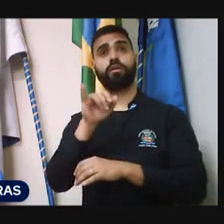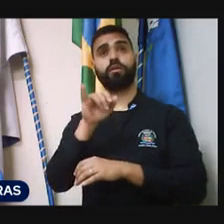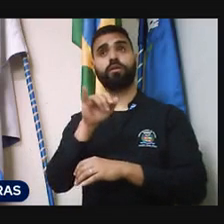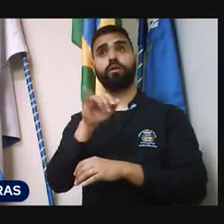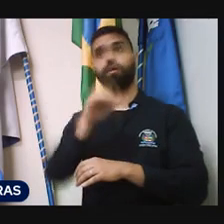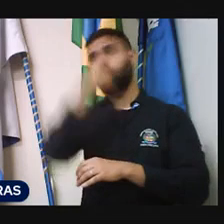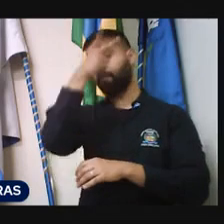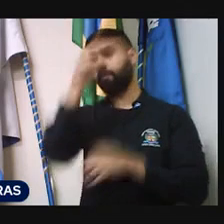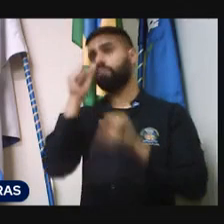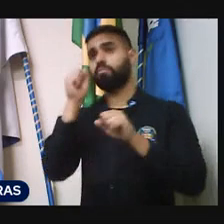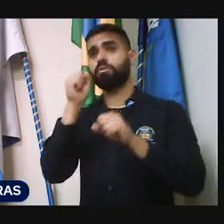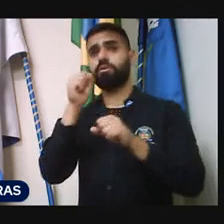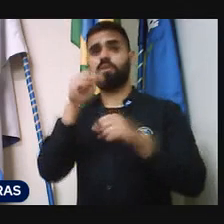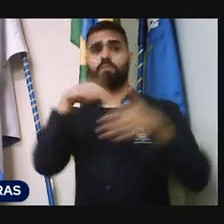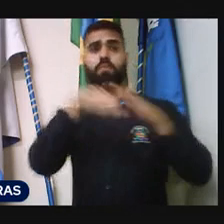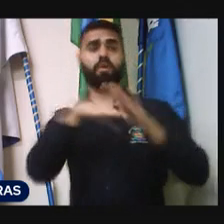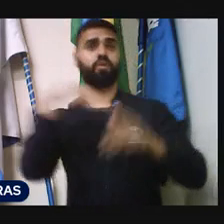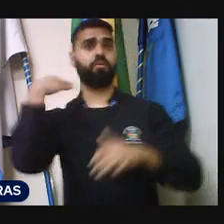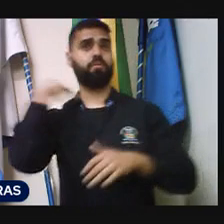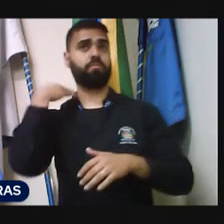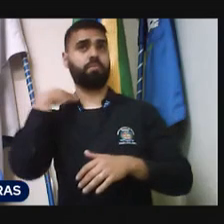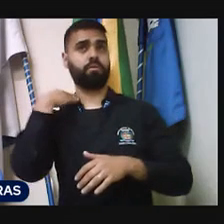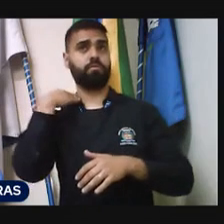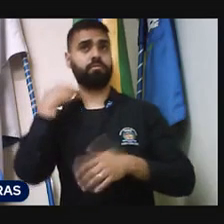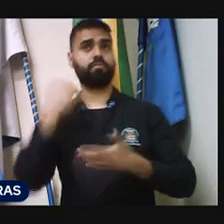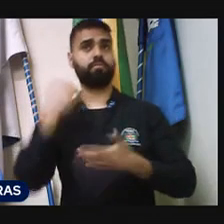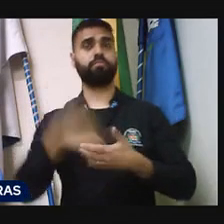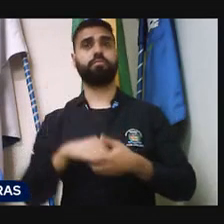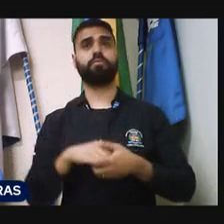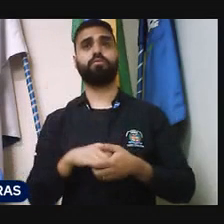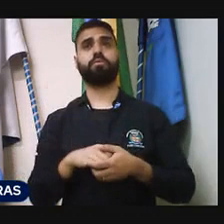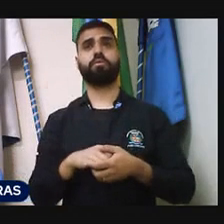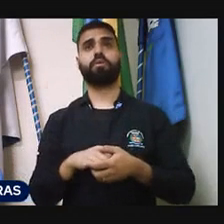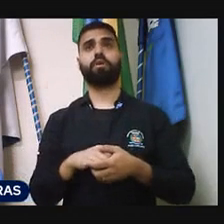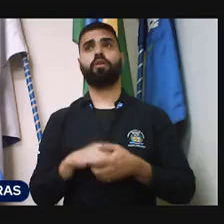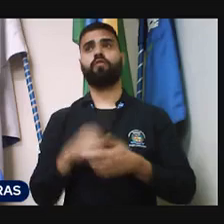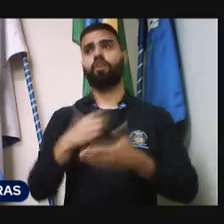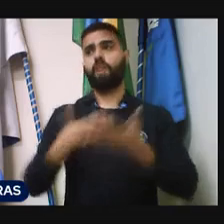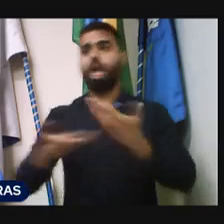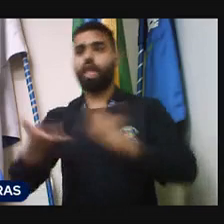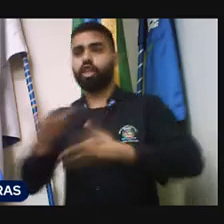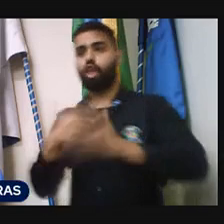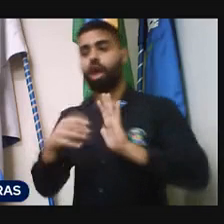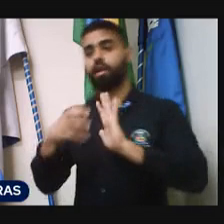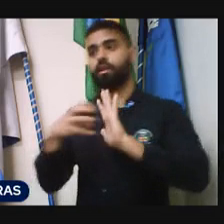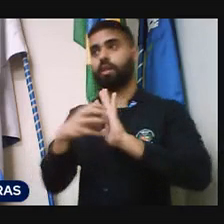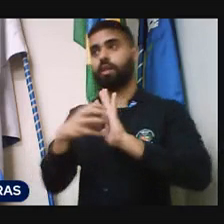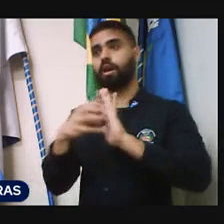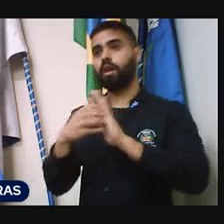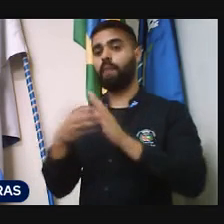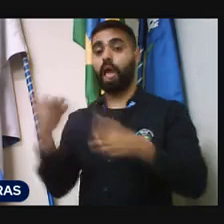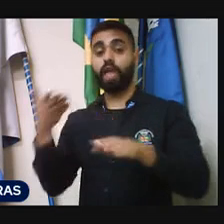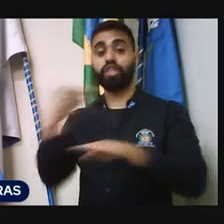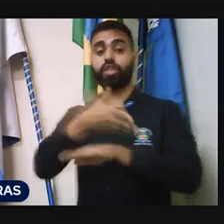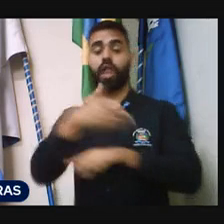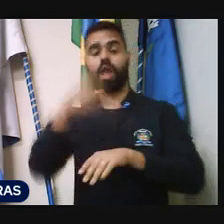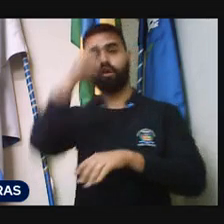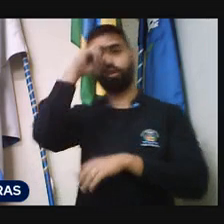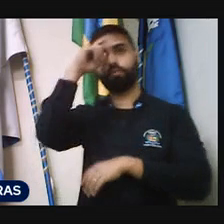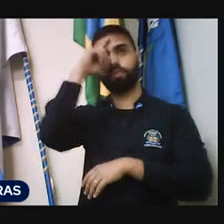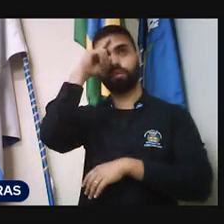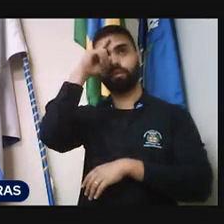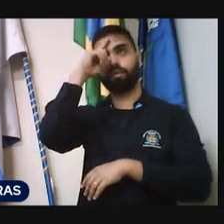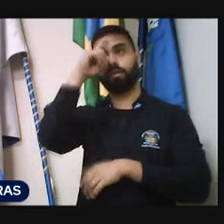tinha liberdade depositar ou não ele fez esse depósito de acordo com uma articulação política da câmera para direcionar vendido